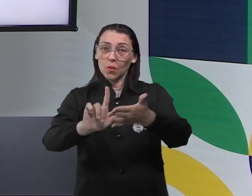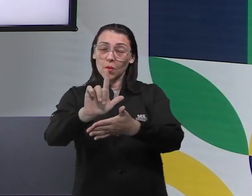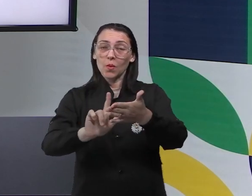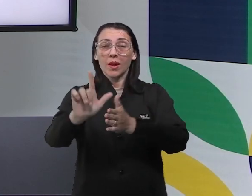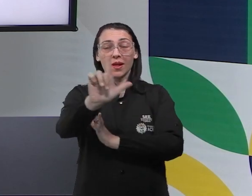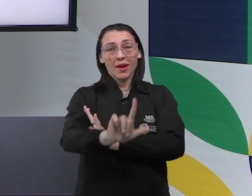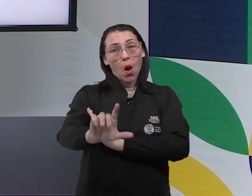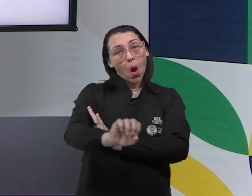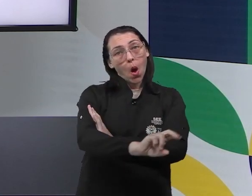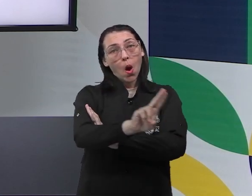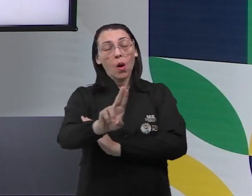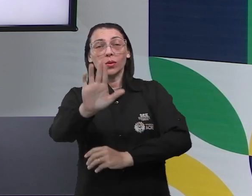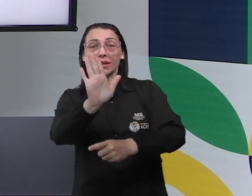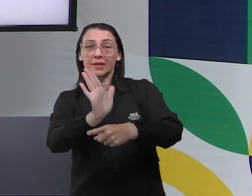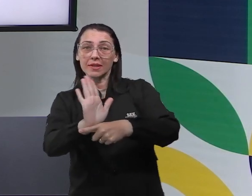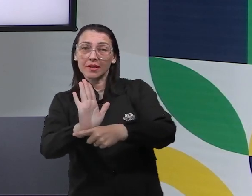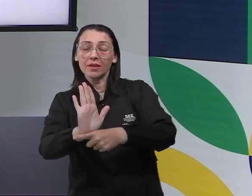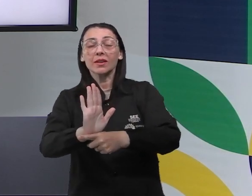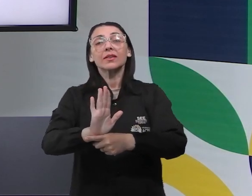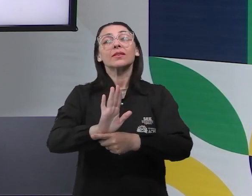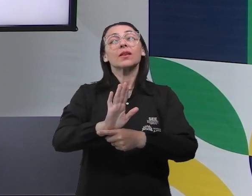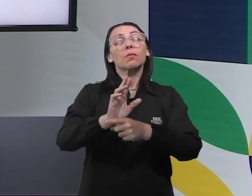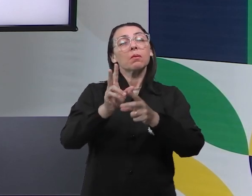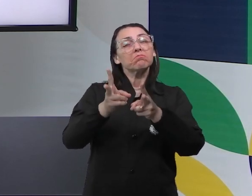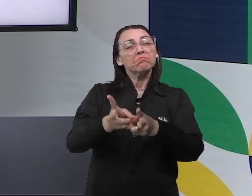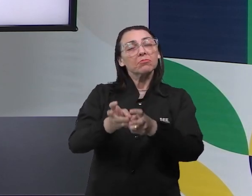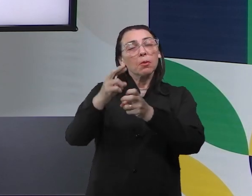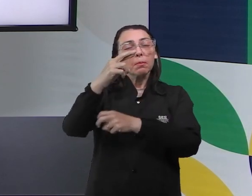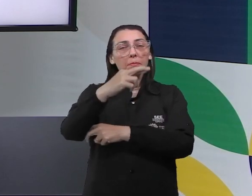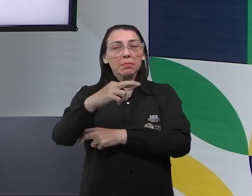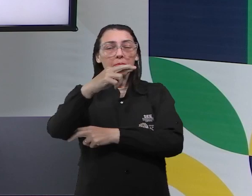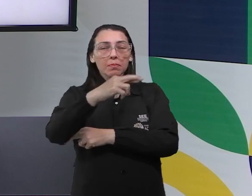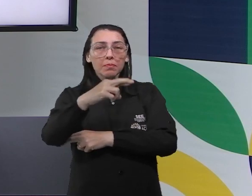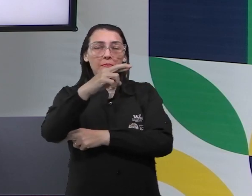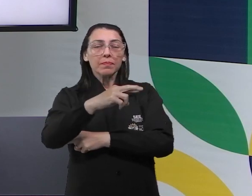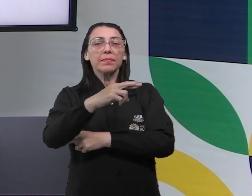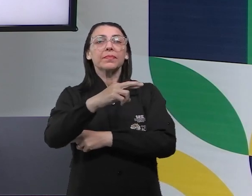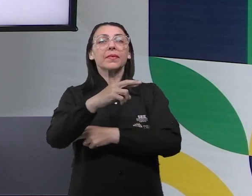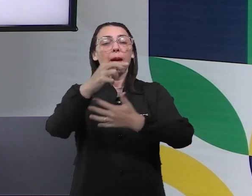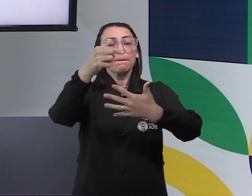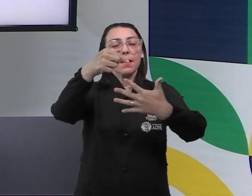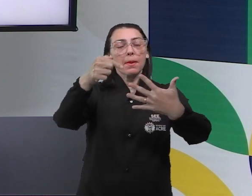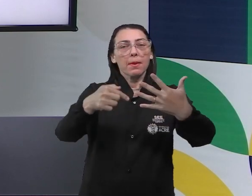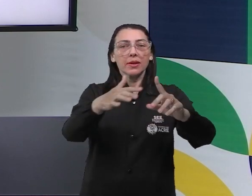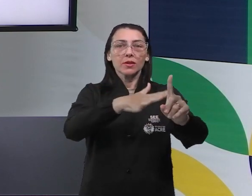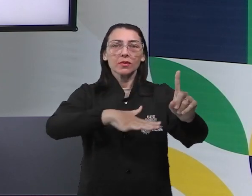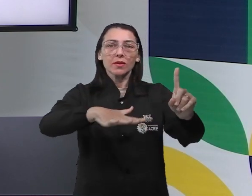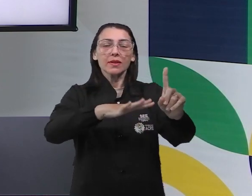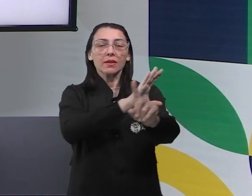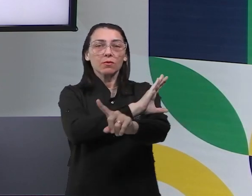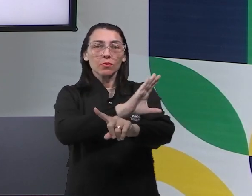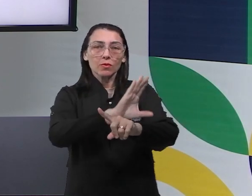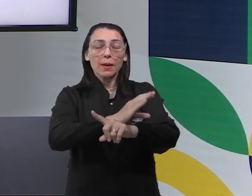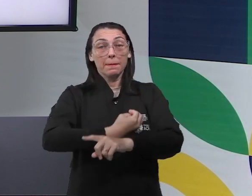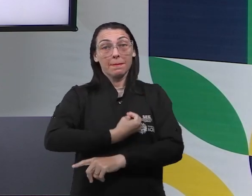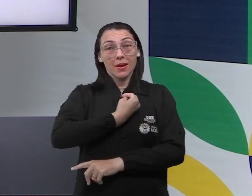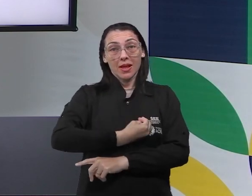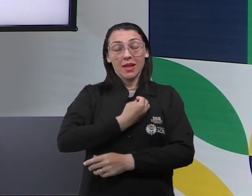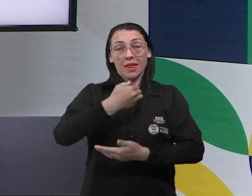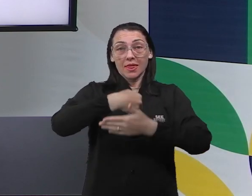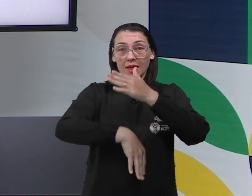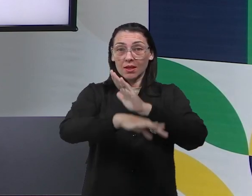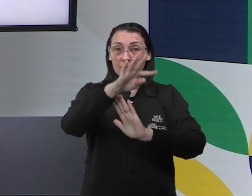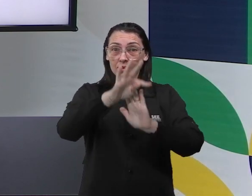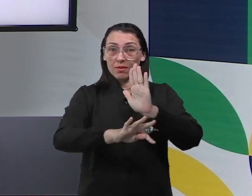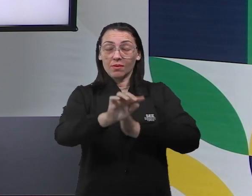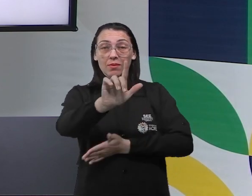ou cinematográfica, nós vamos observar os aspectos sociais e culturais presentes dentro daquela